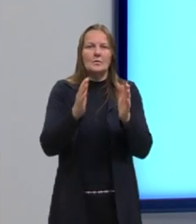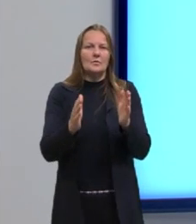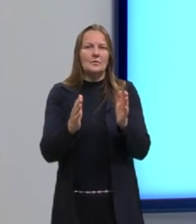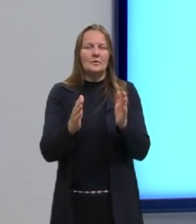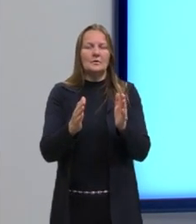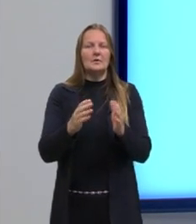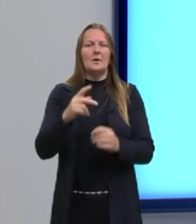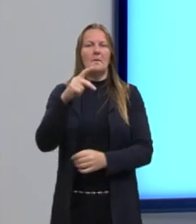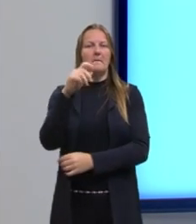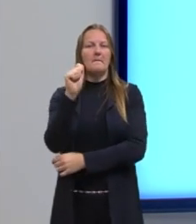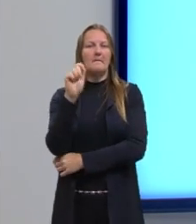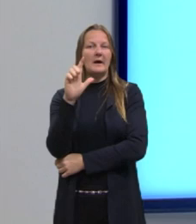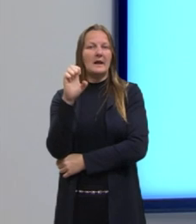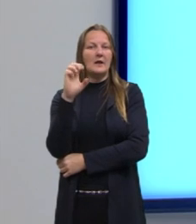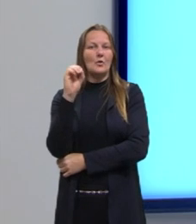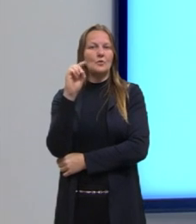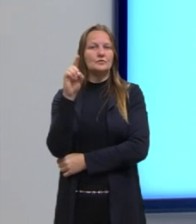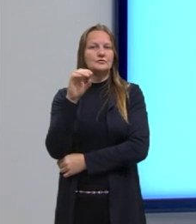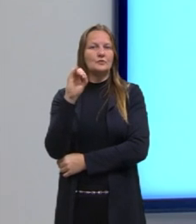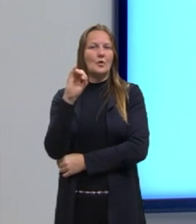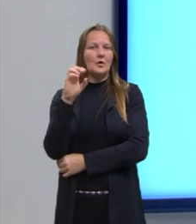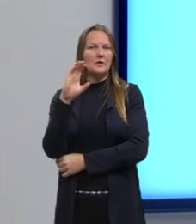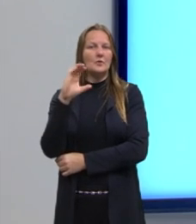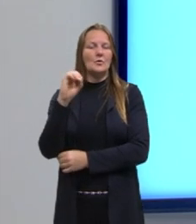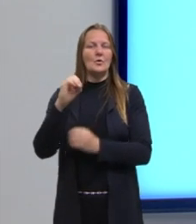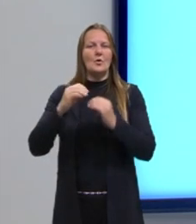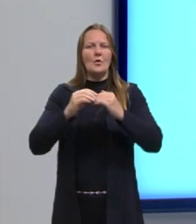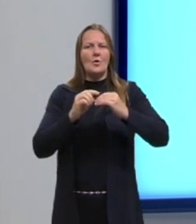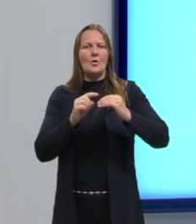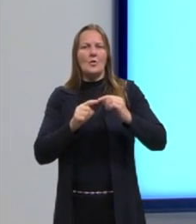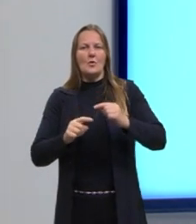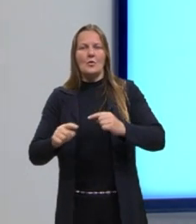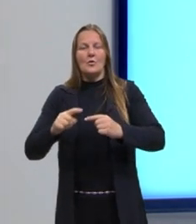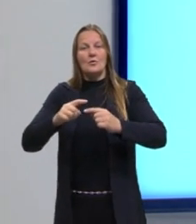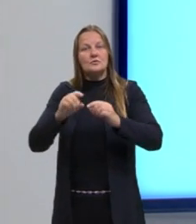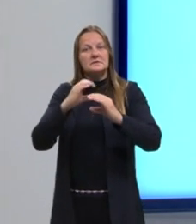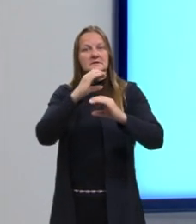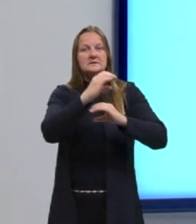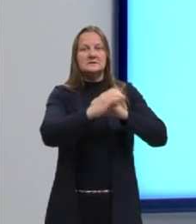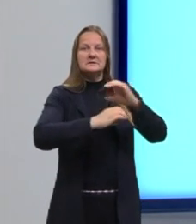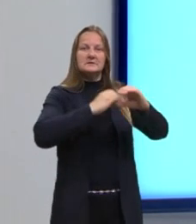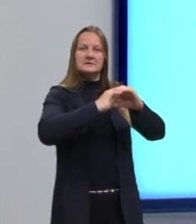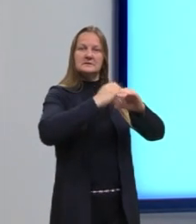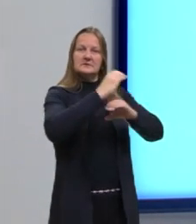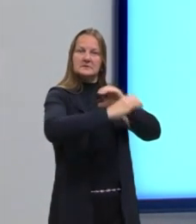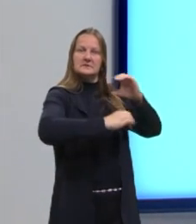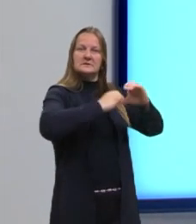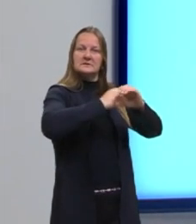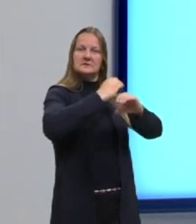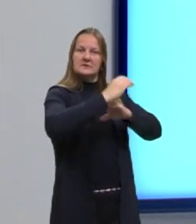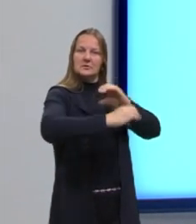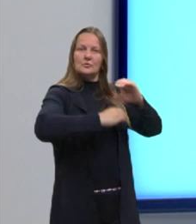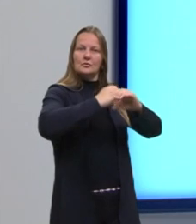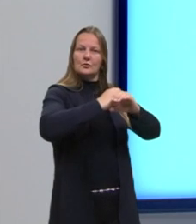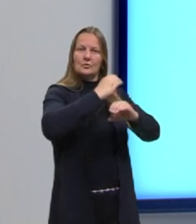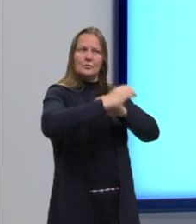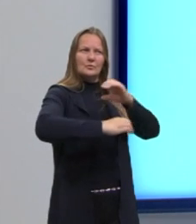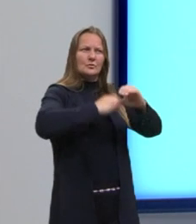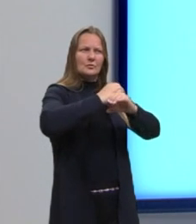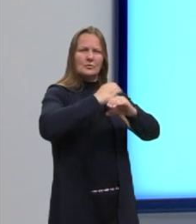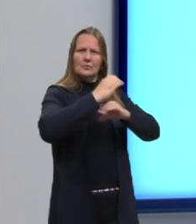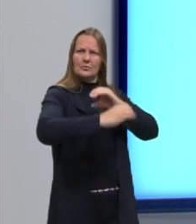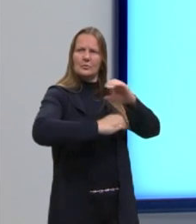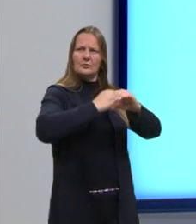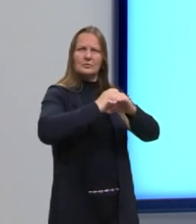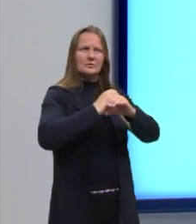paleozoico que é cambriano Domiciano devaniano carbonífero permiano